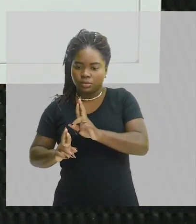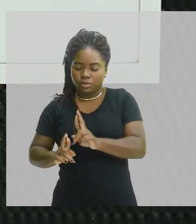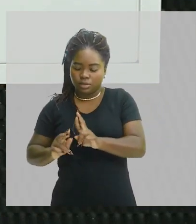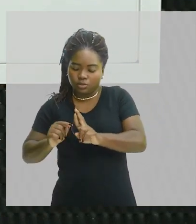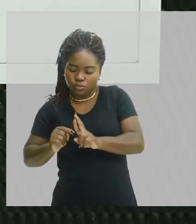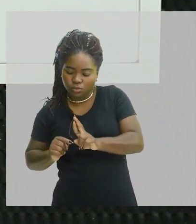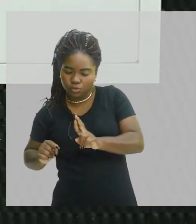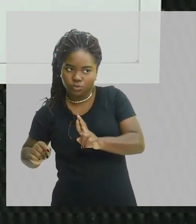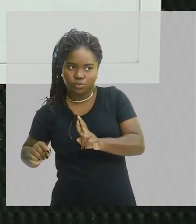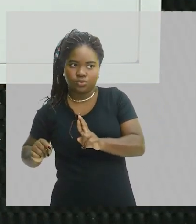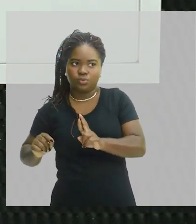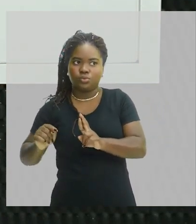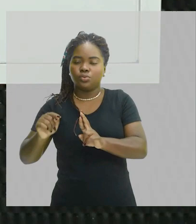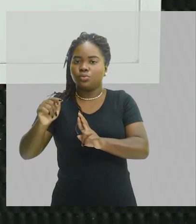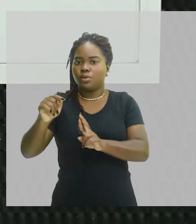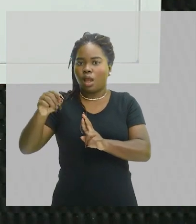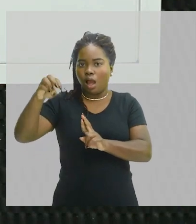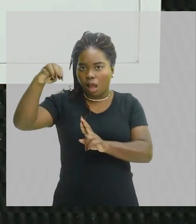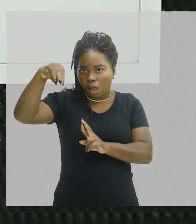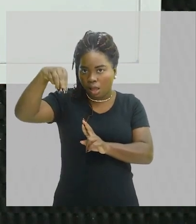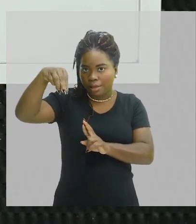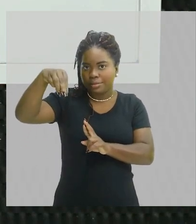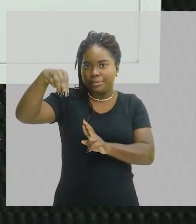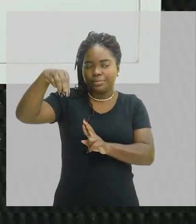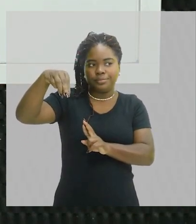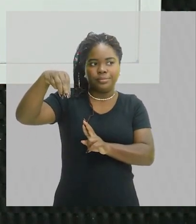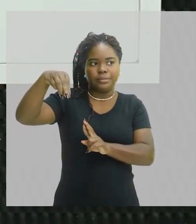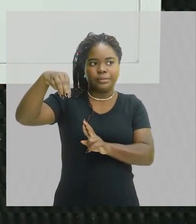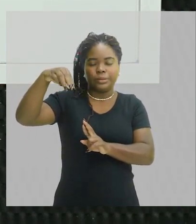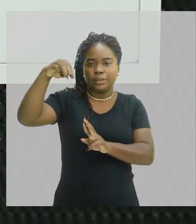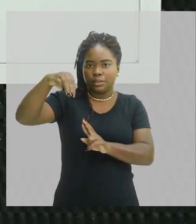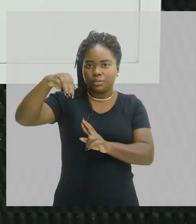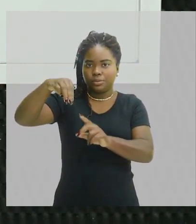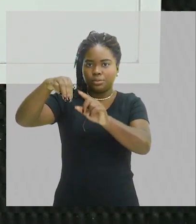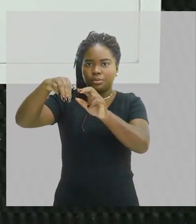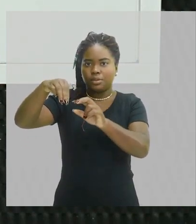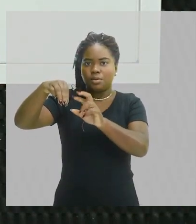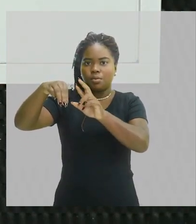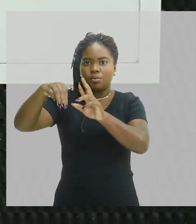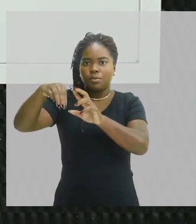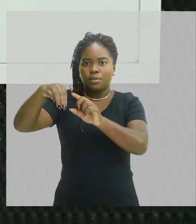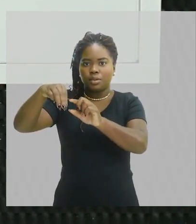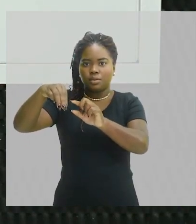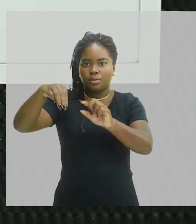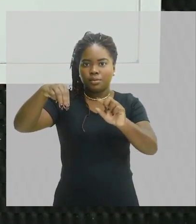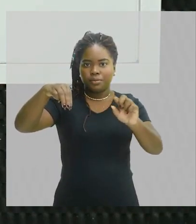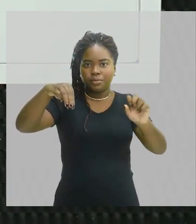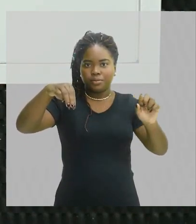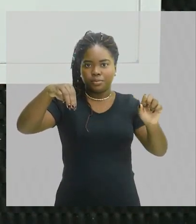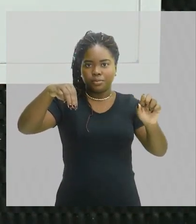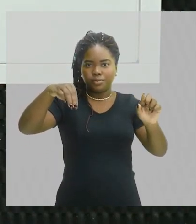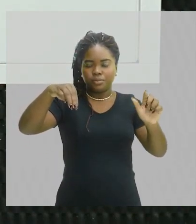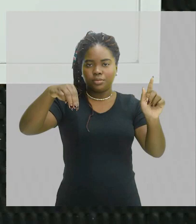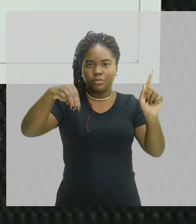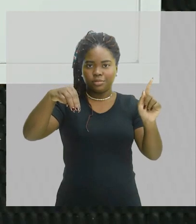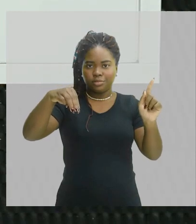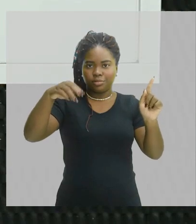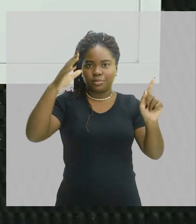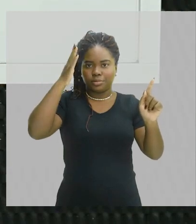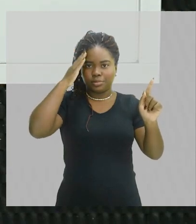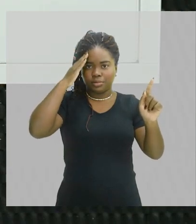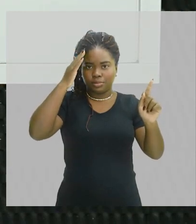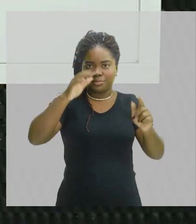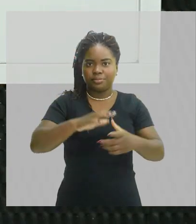receptor, e esse gerador também ligado aqui. Pronto, nós temos um circuito fechado. Nós temos passagem de corrente